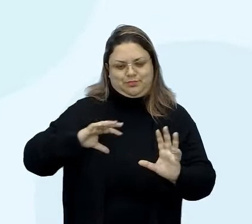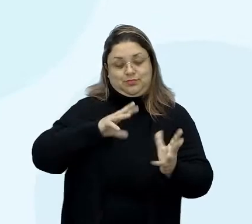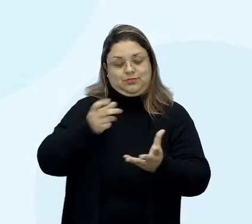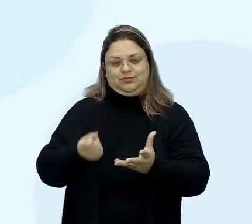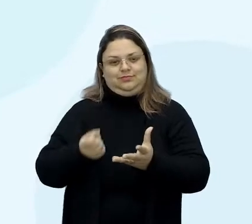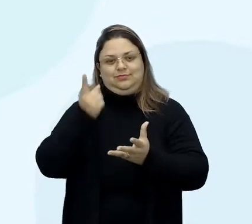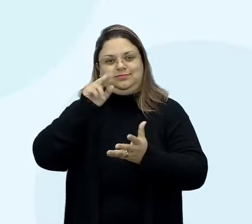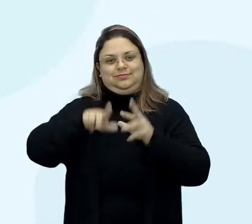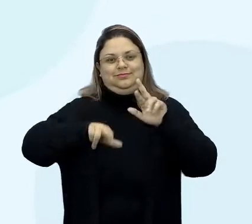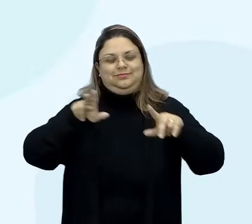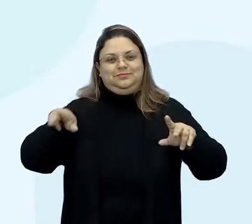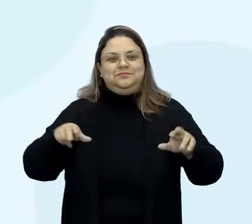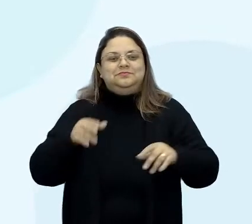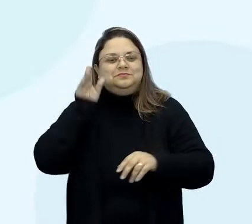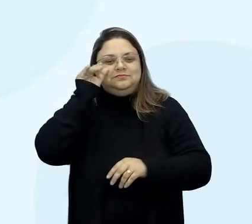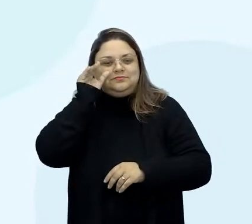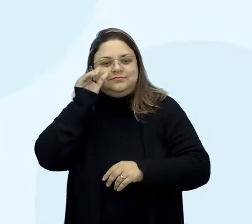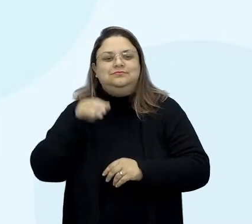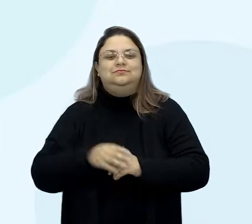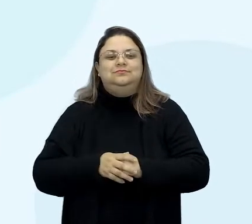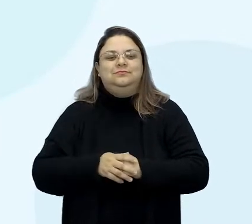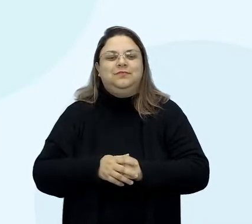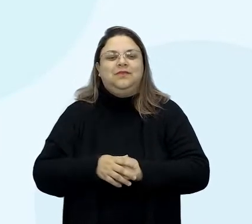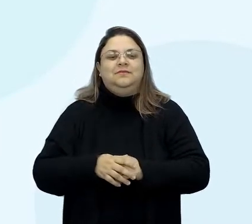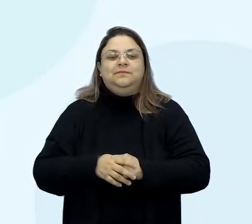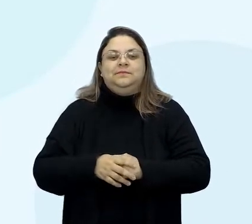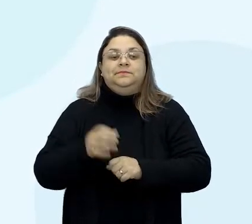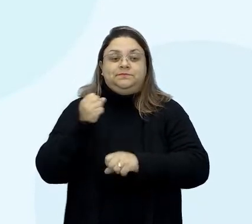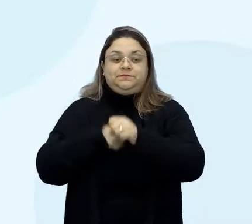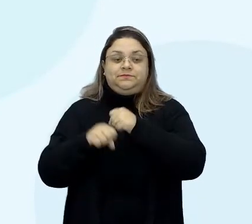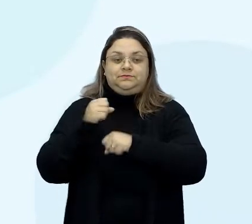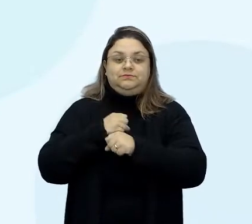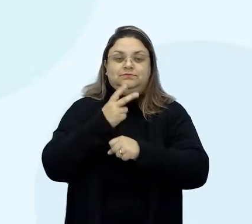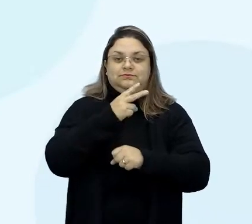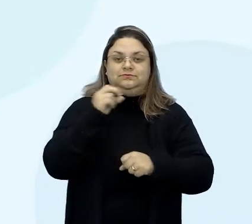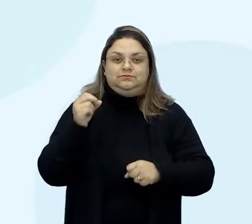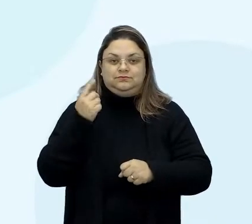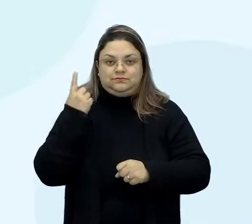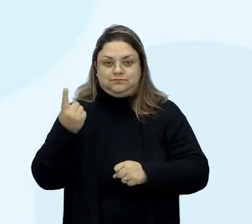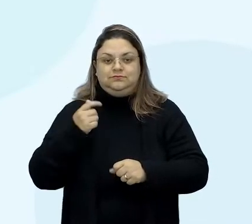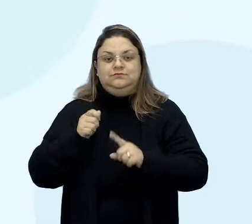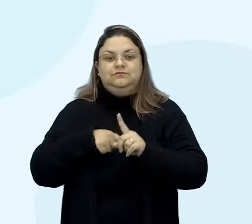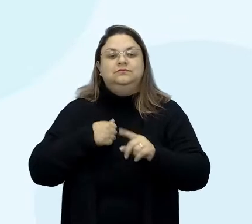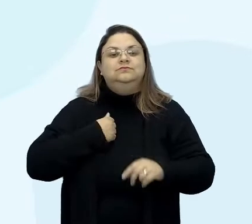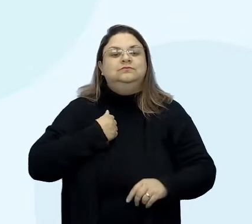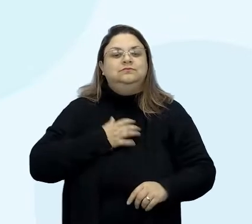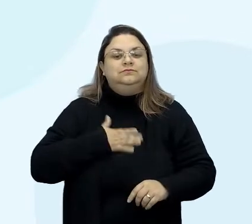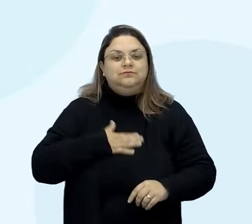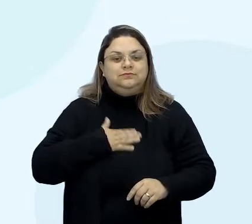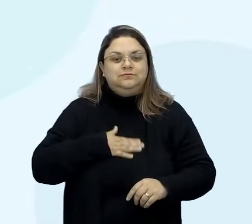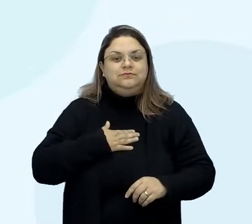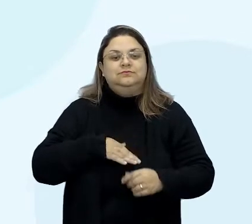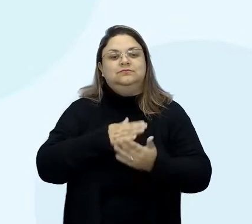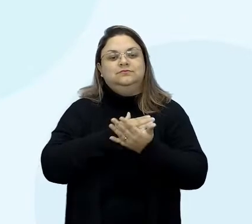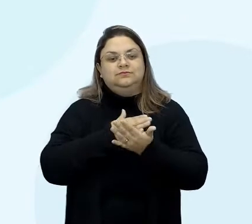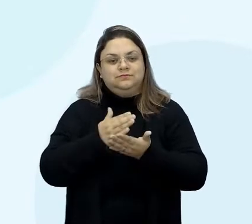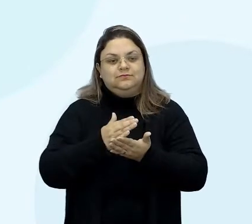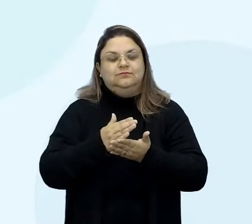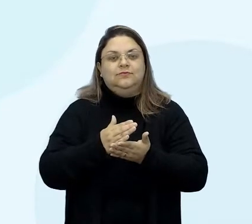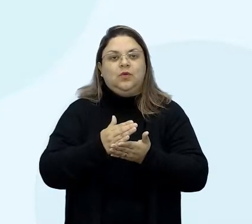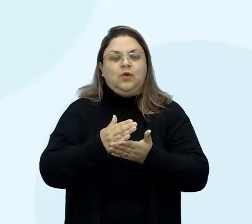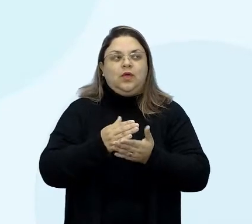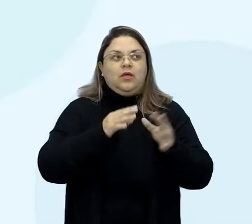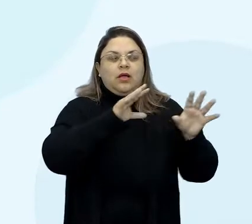mais. Desde agosto de 2000, a Mundo Estranho, antes com viés científico inspirado pela Super